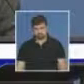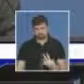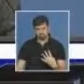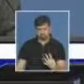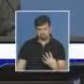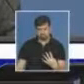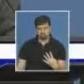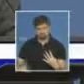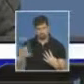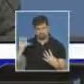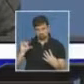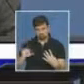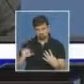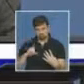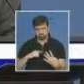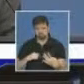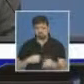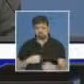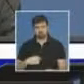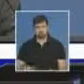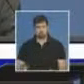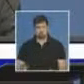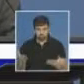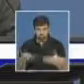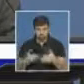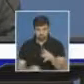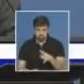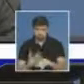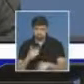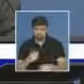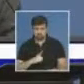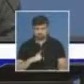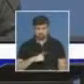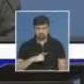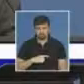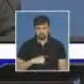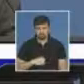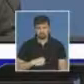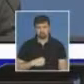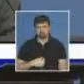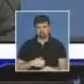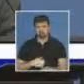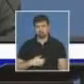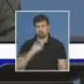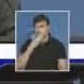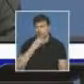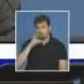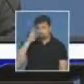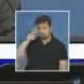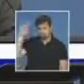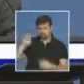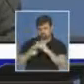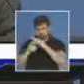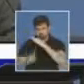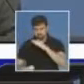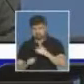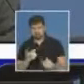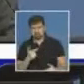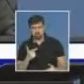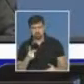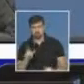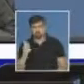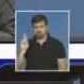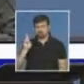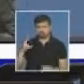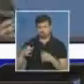quatro a menos do que na configuração atual com a presença de empresários do setor imobiliário mas não de movimentos sociais